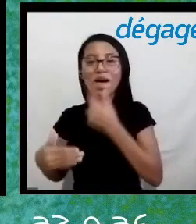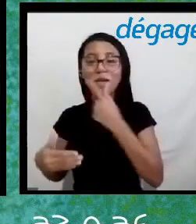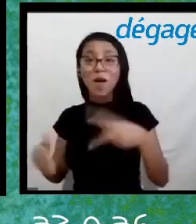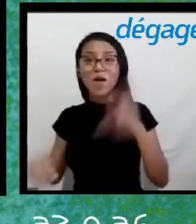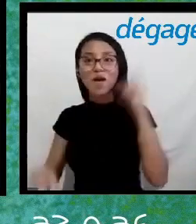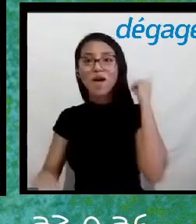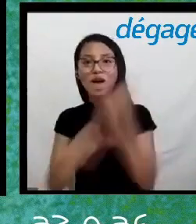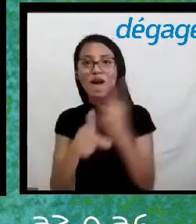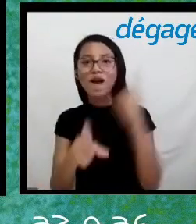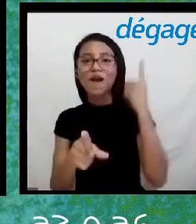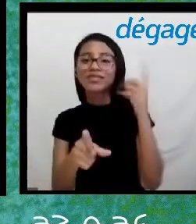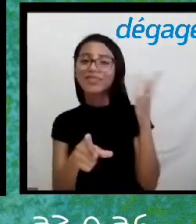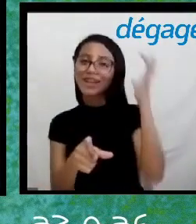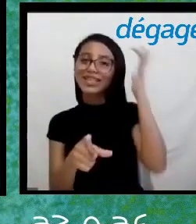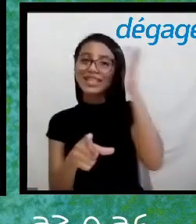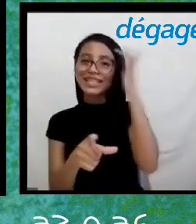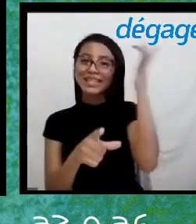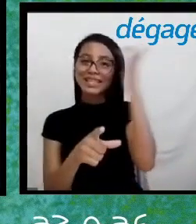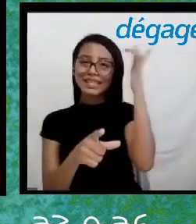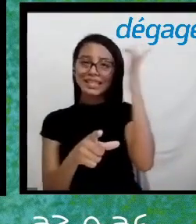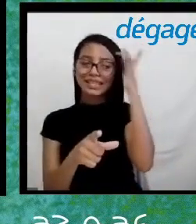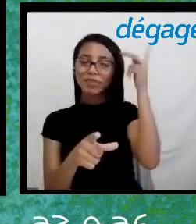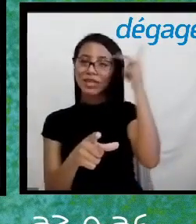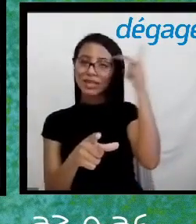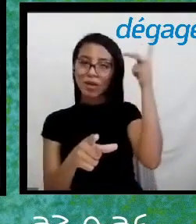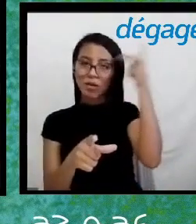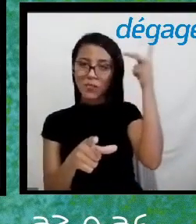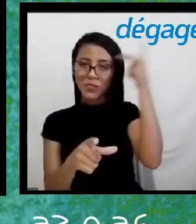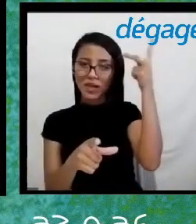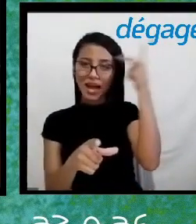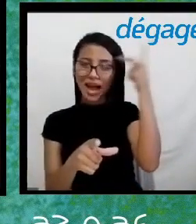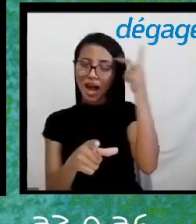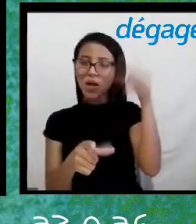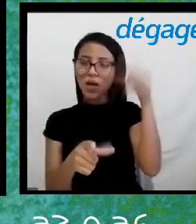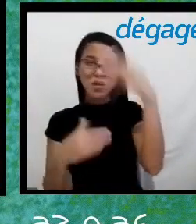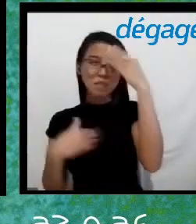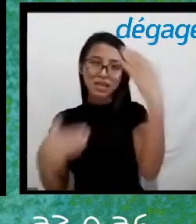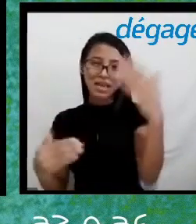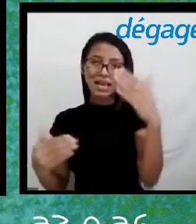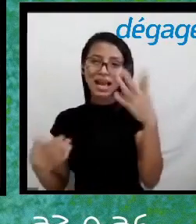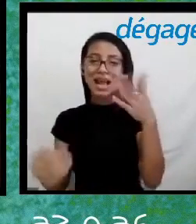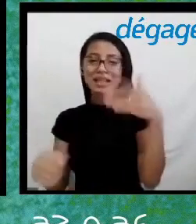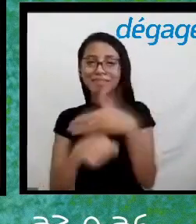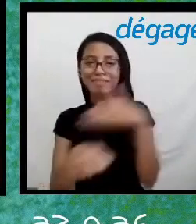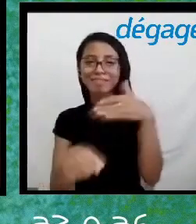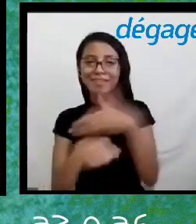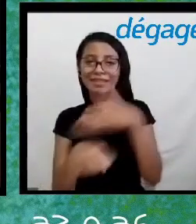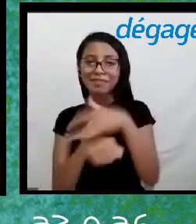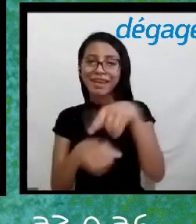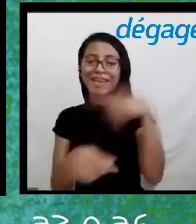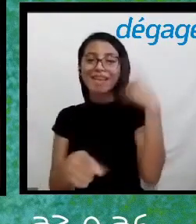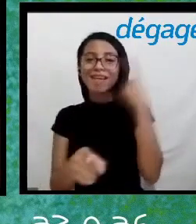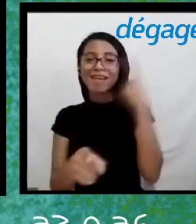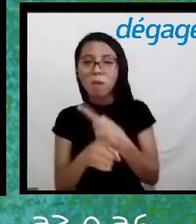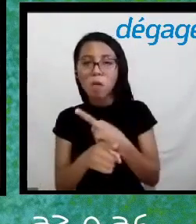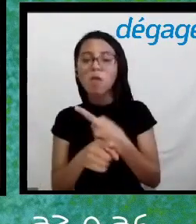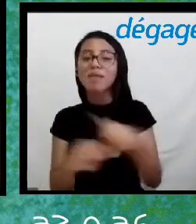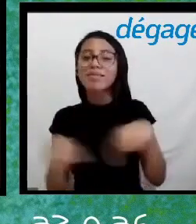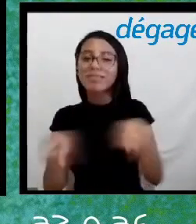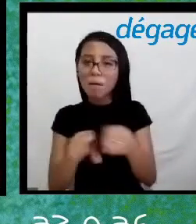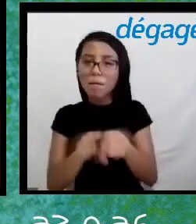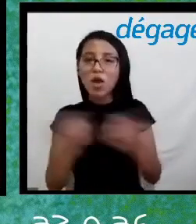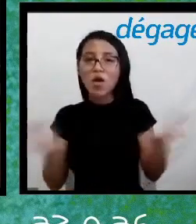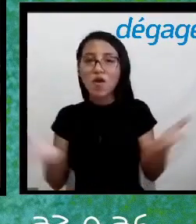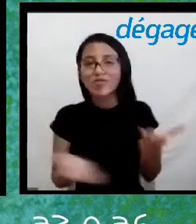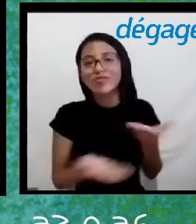Então, muito obrigada, Fábio Dória, por ter participado do nosso encontro, por estar participando, né?